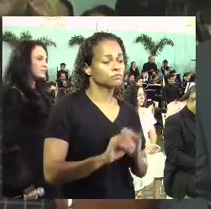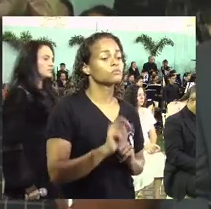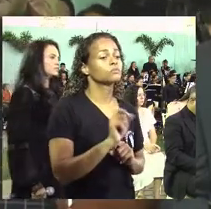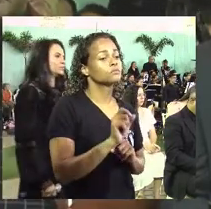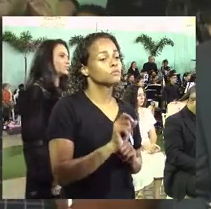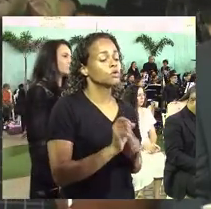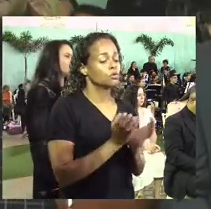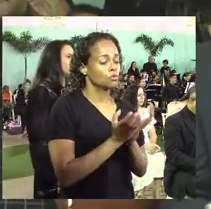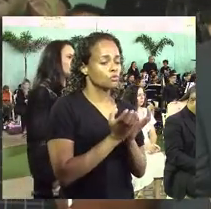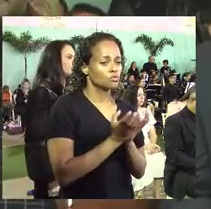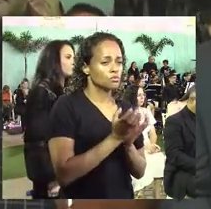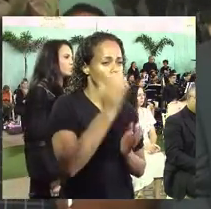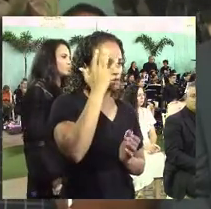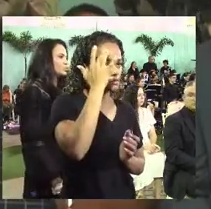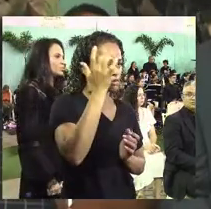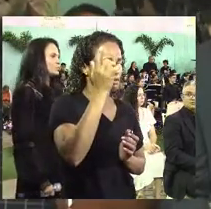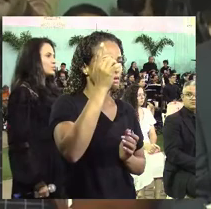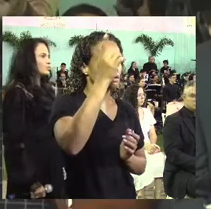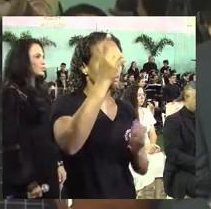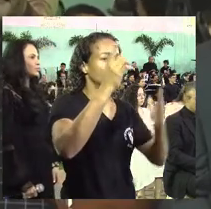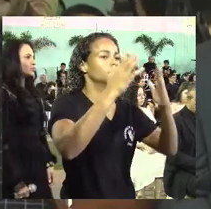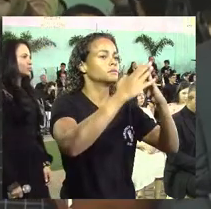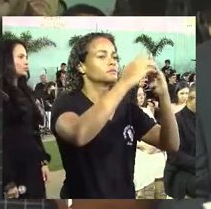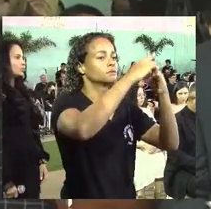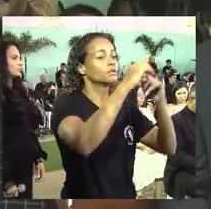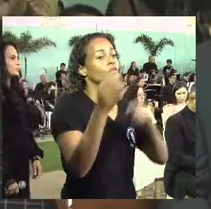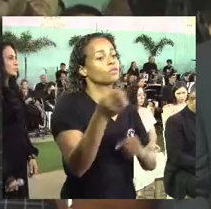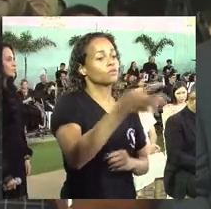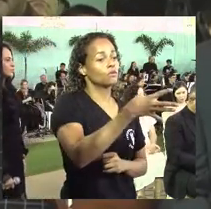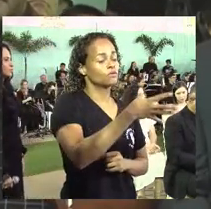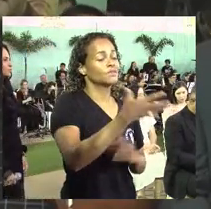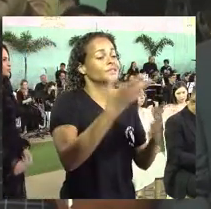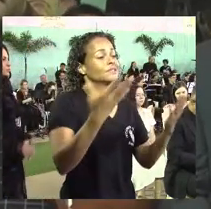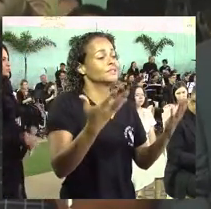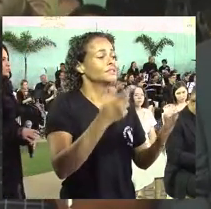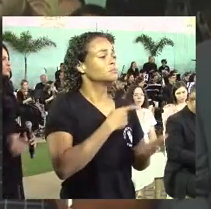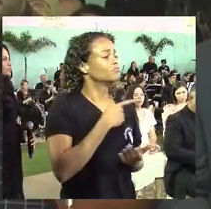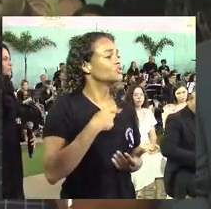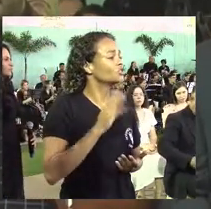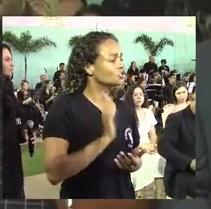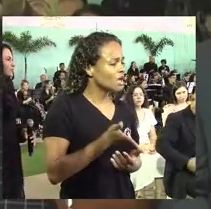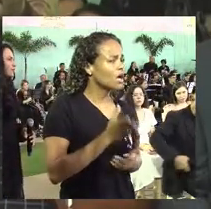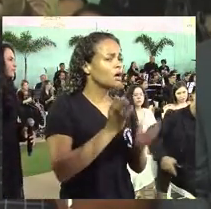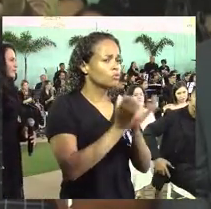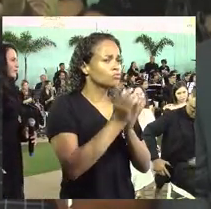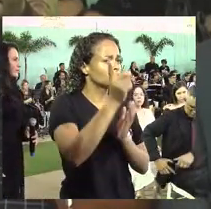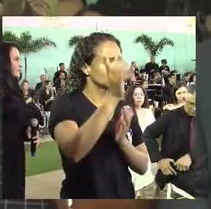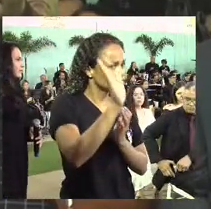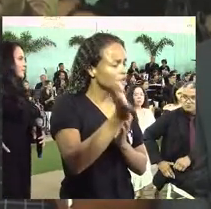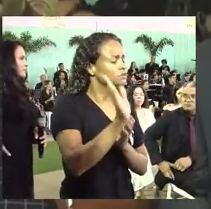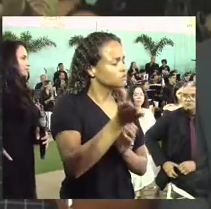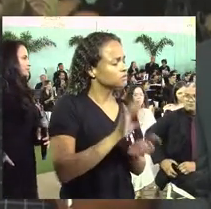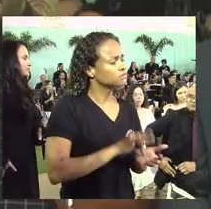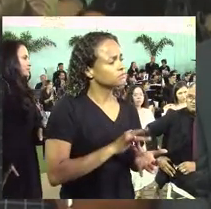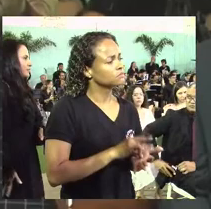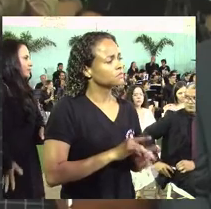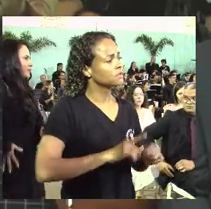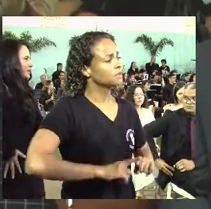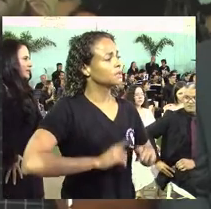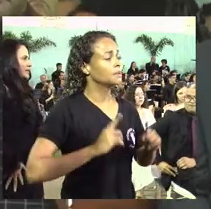para que o culto ocorresse no templo novo a pastor mas já tivemos culto lá é verdade